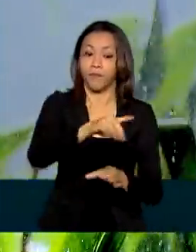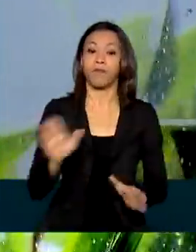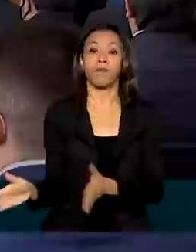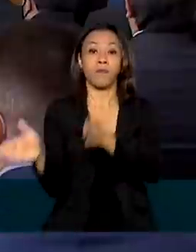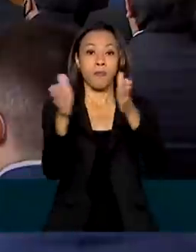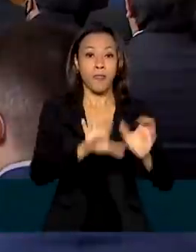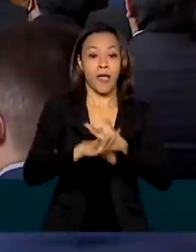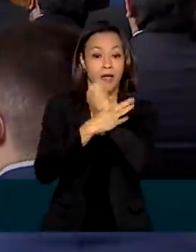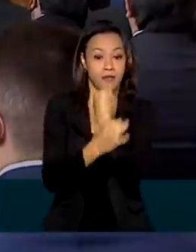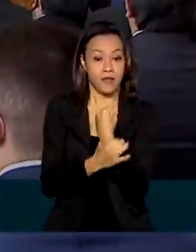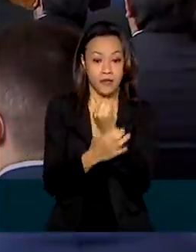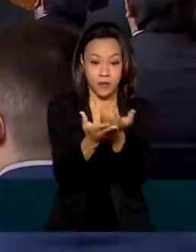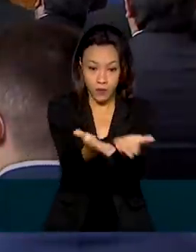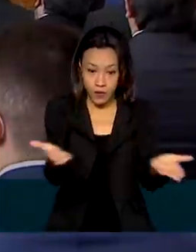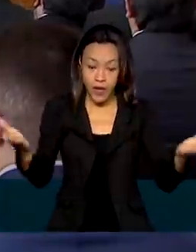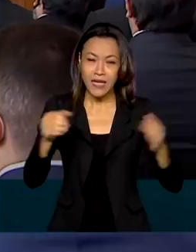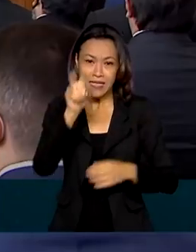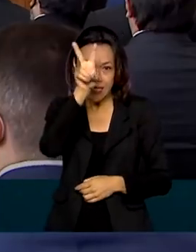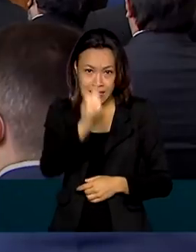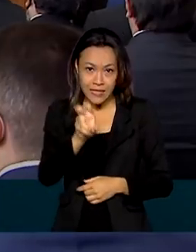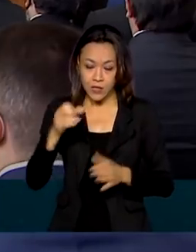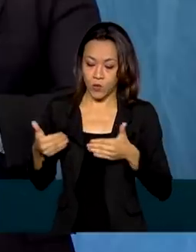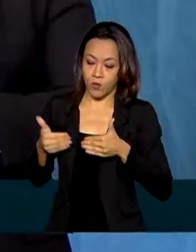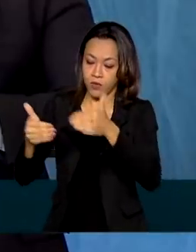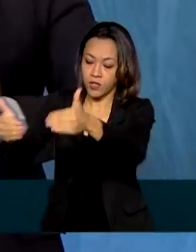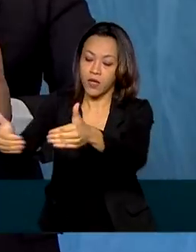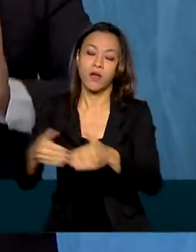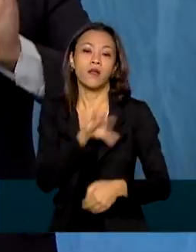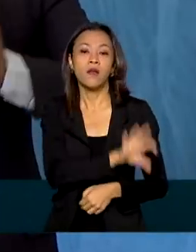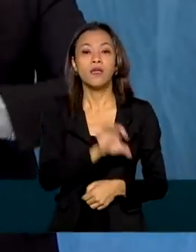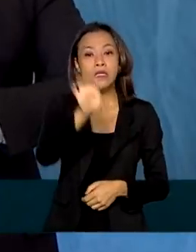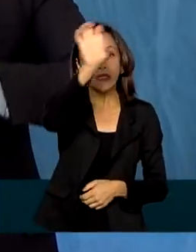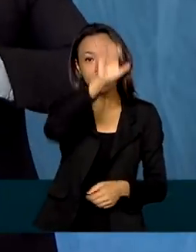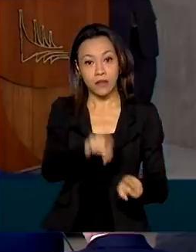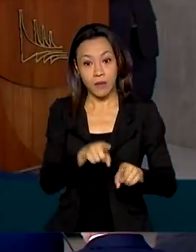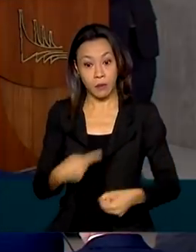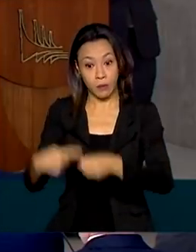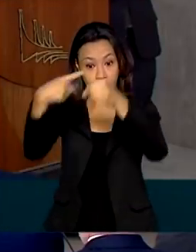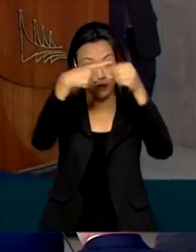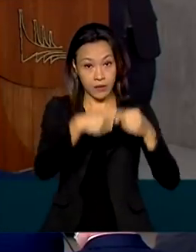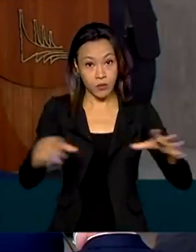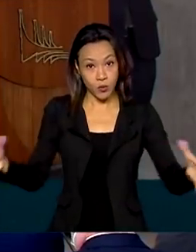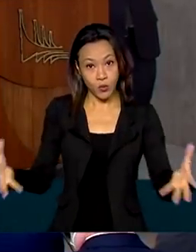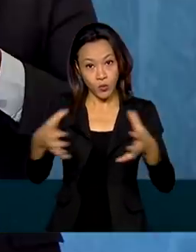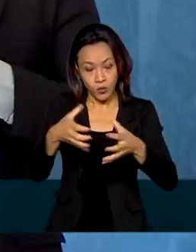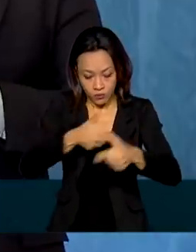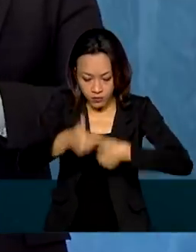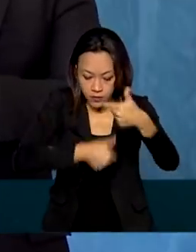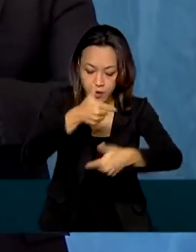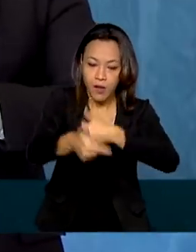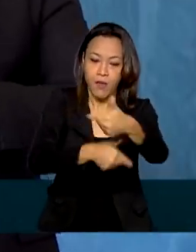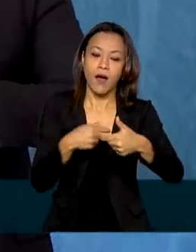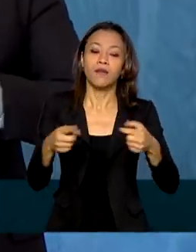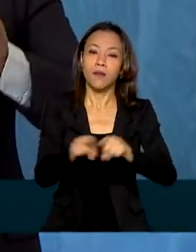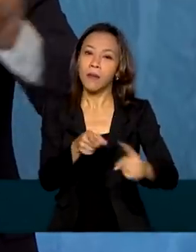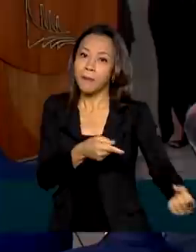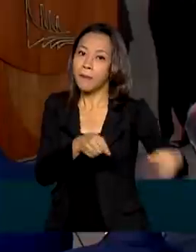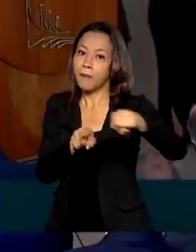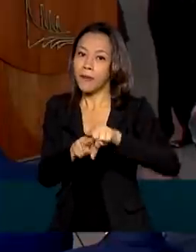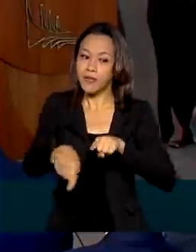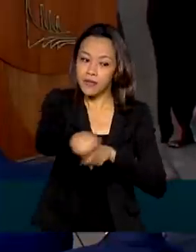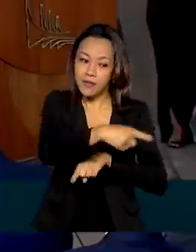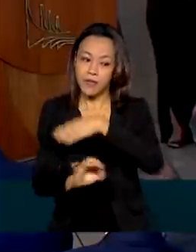produtivo cinco Ministérios estados e municípios trabalham juntos em parceria com a iniciativa privada